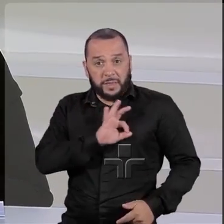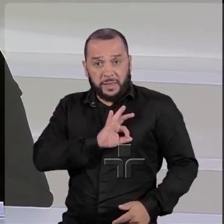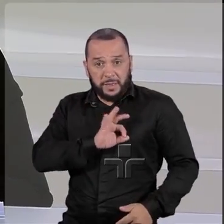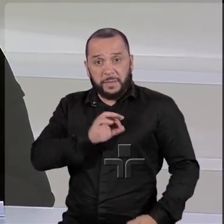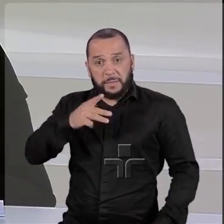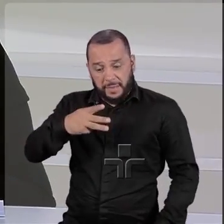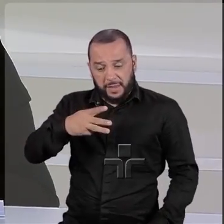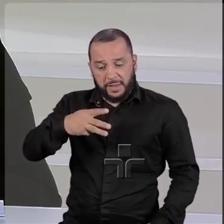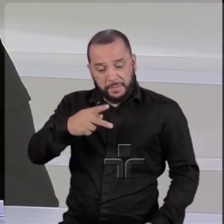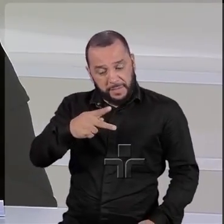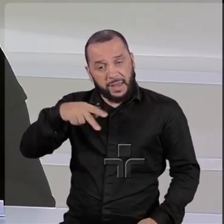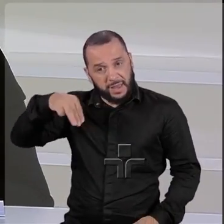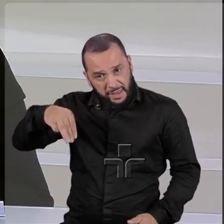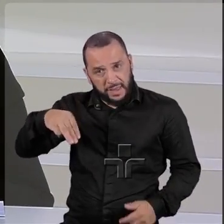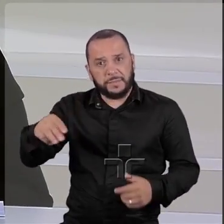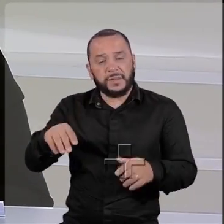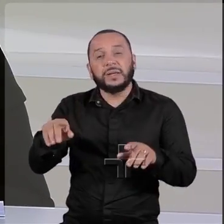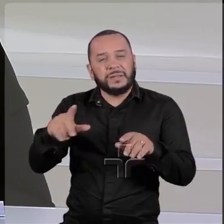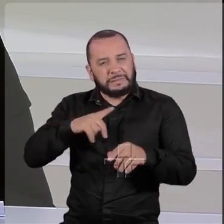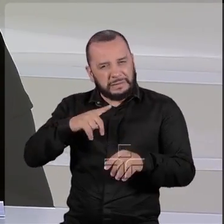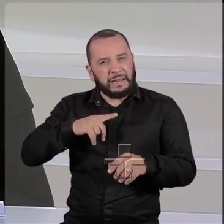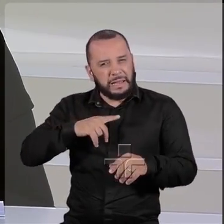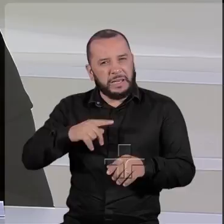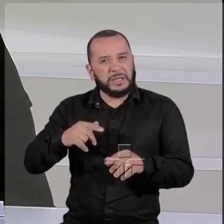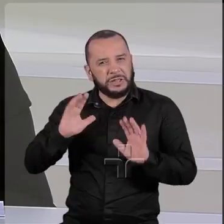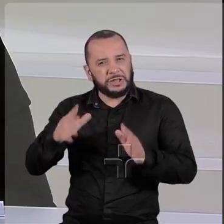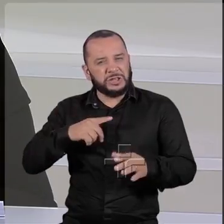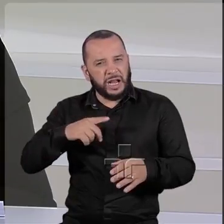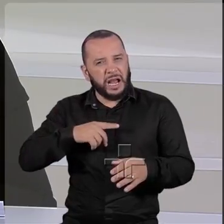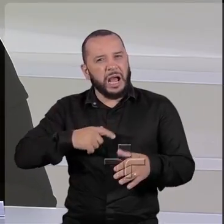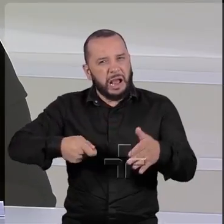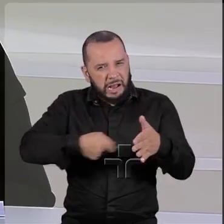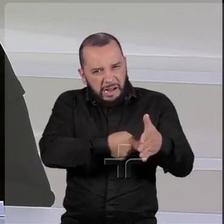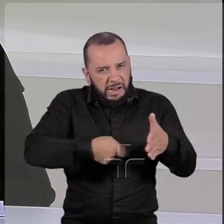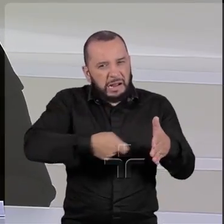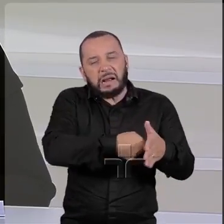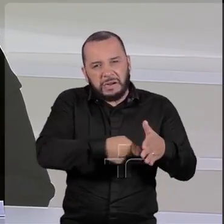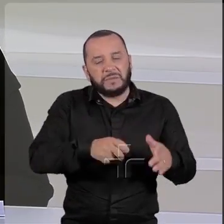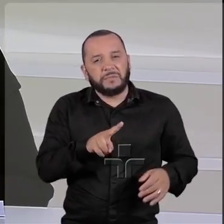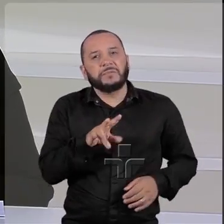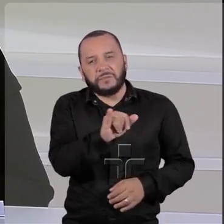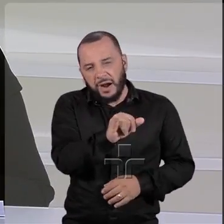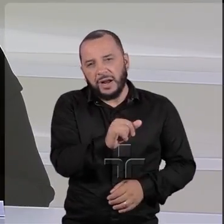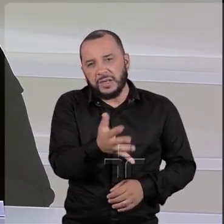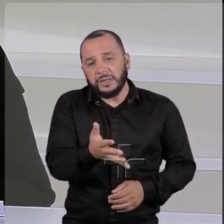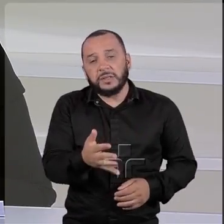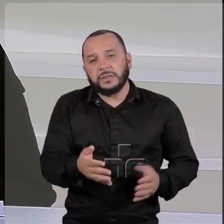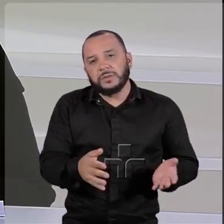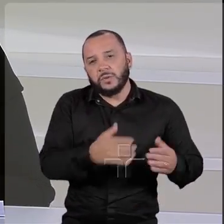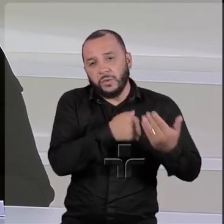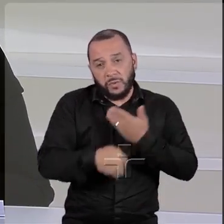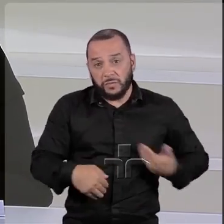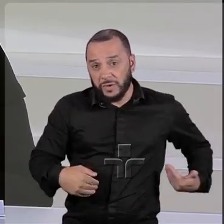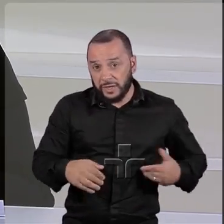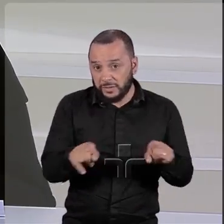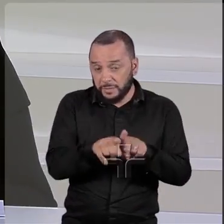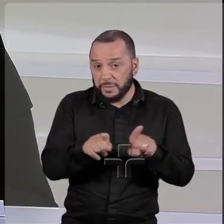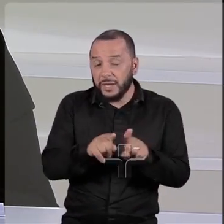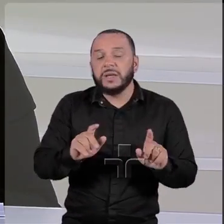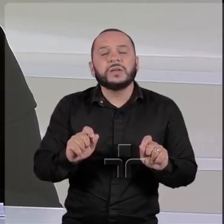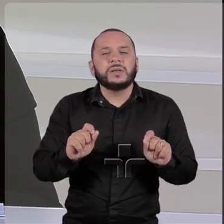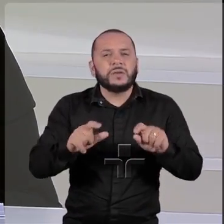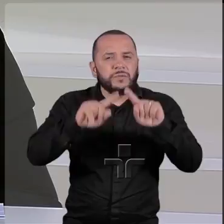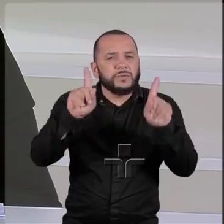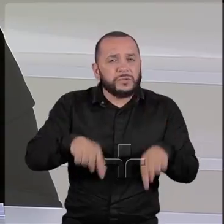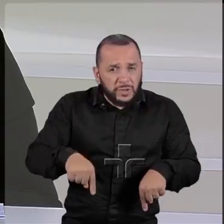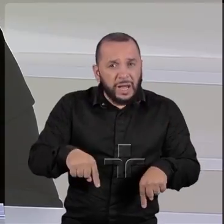vai sofrer contra isso, por mais que se tenha a percepção da necessidade de acabar com o privilégio, mas assim, o trabalhador do setor privado, ele quer que acabe com o